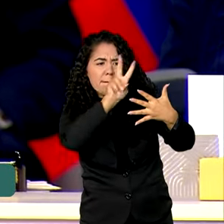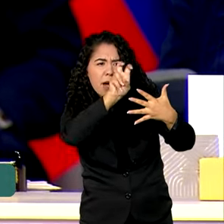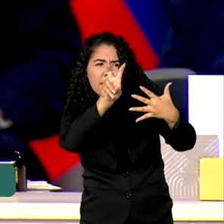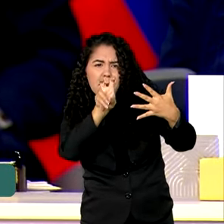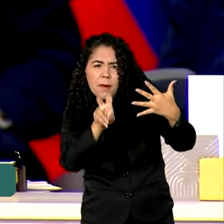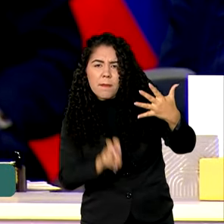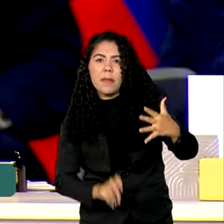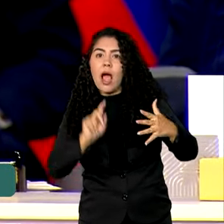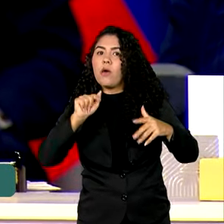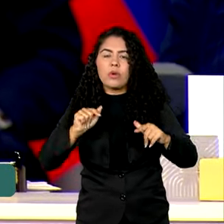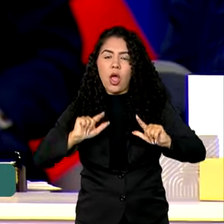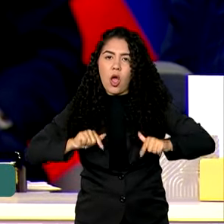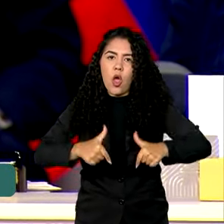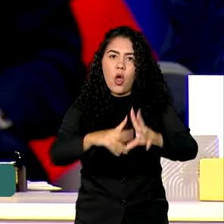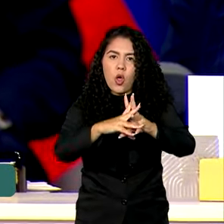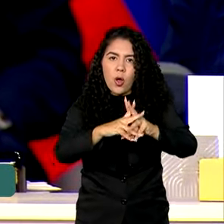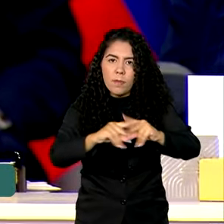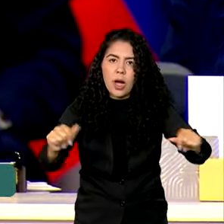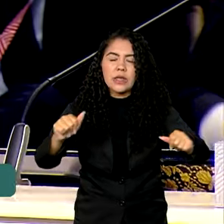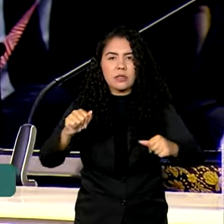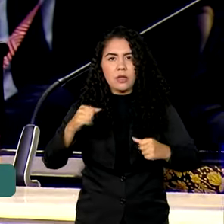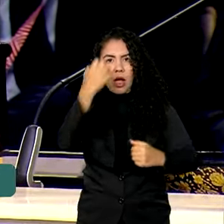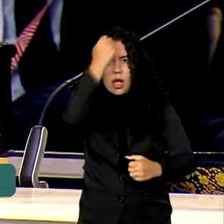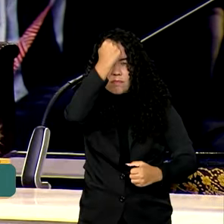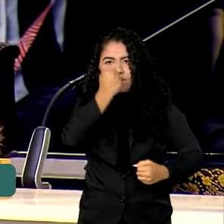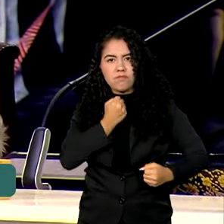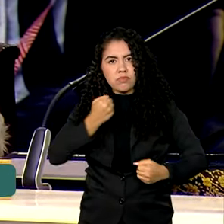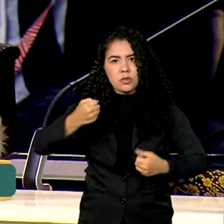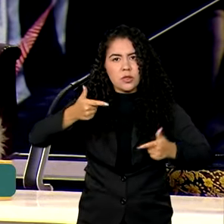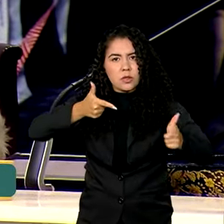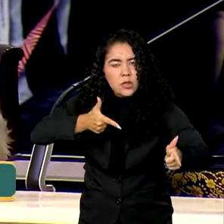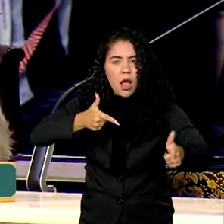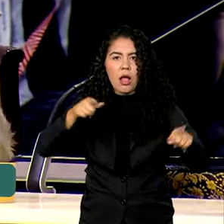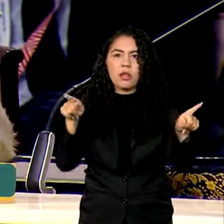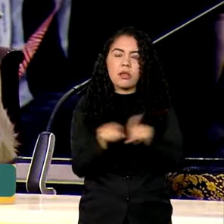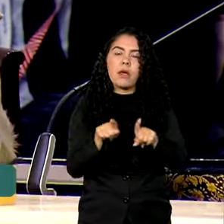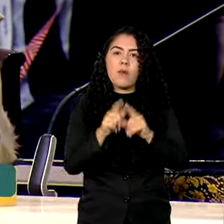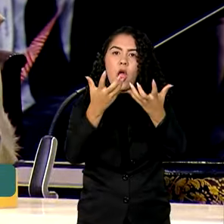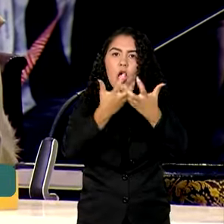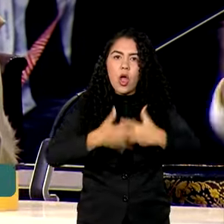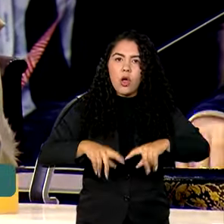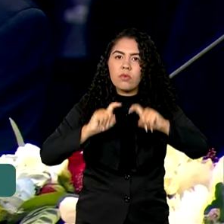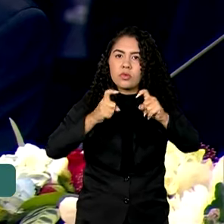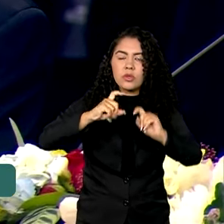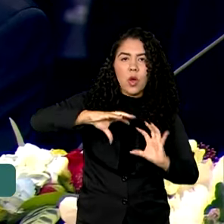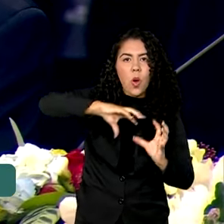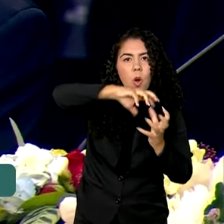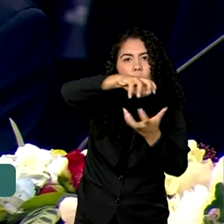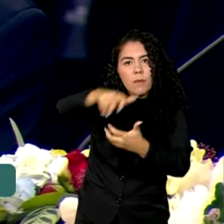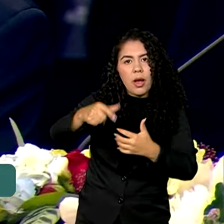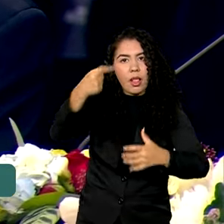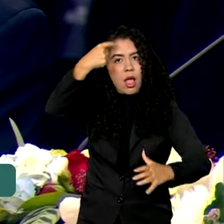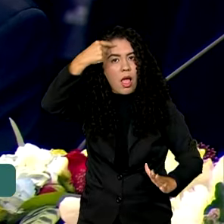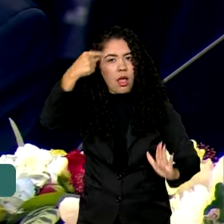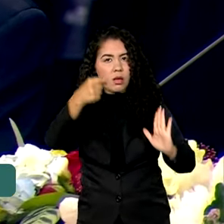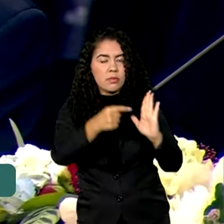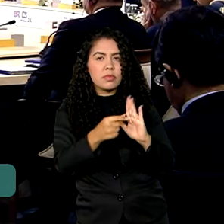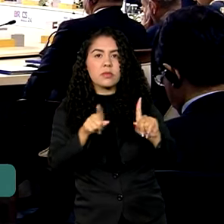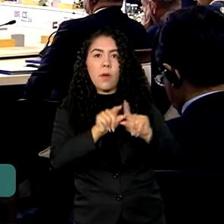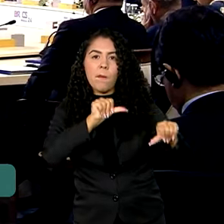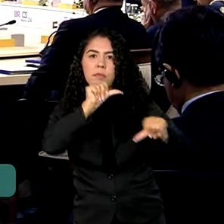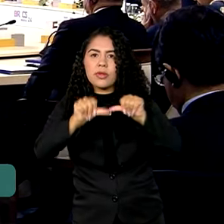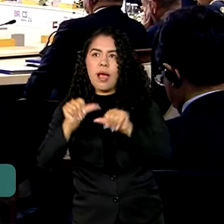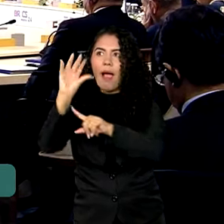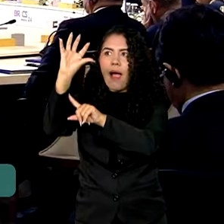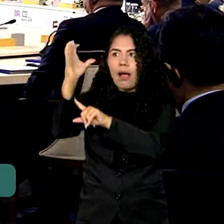ao terrorismo e às desigualdades econômicas, governança global da inteligência artificial, mudanças climáticas